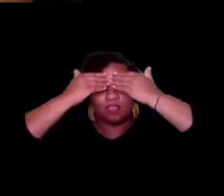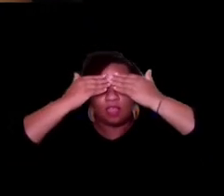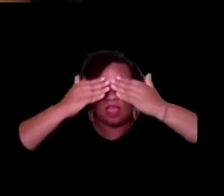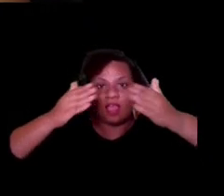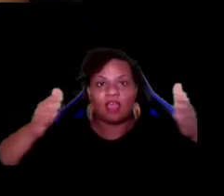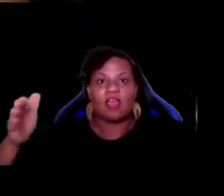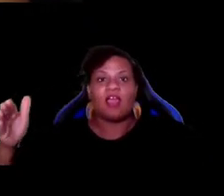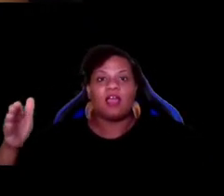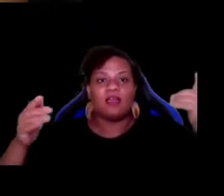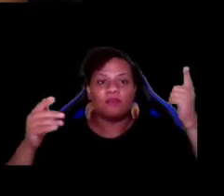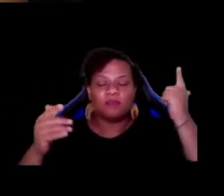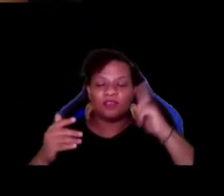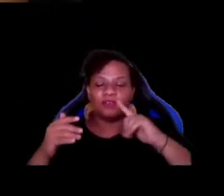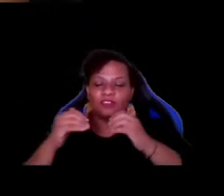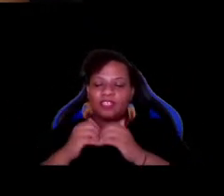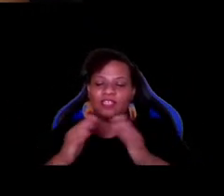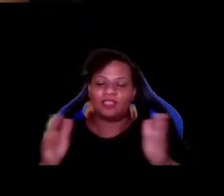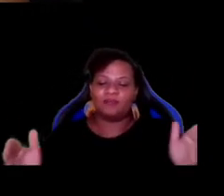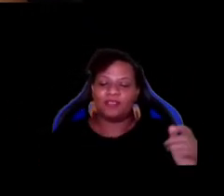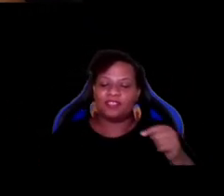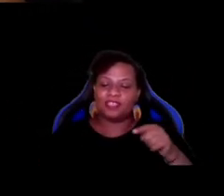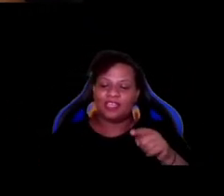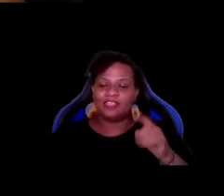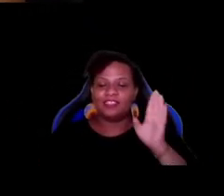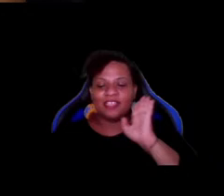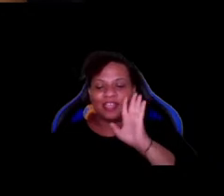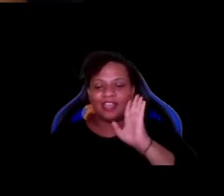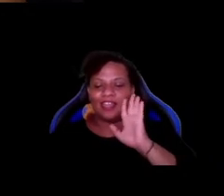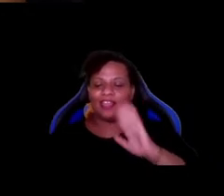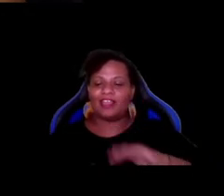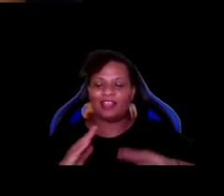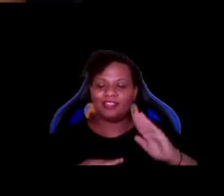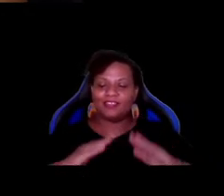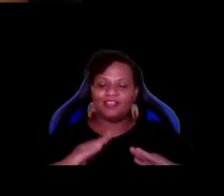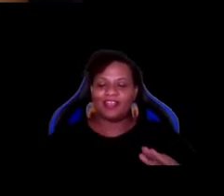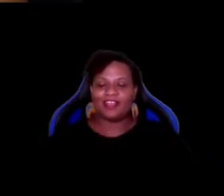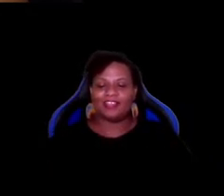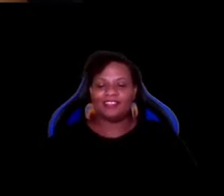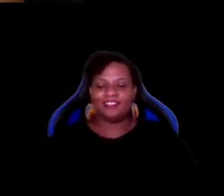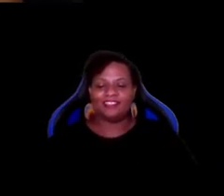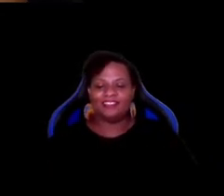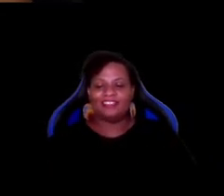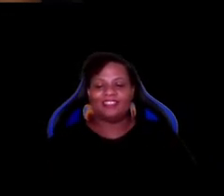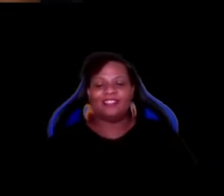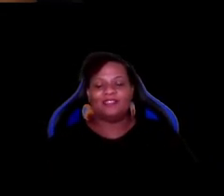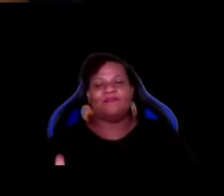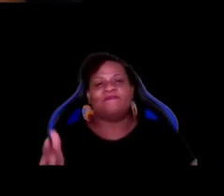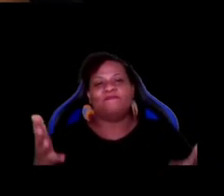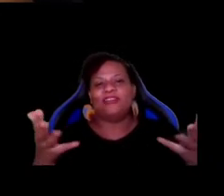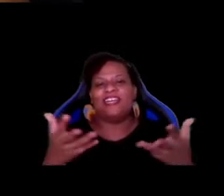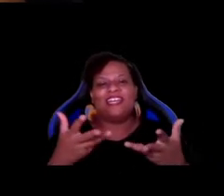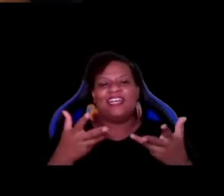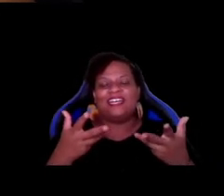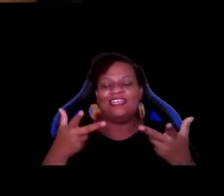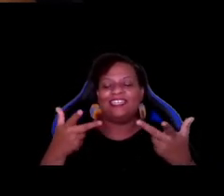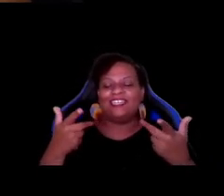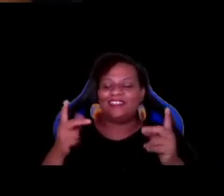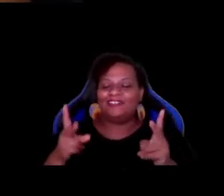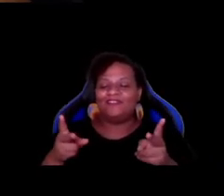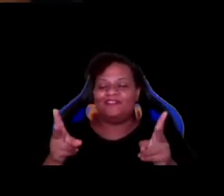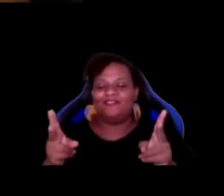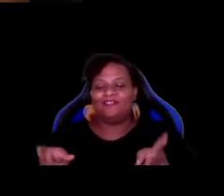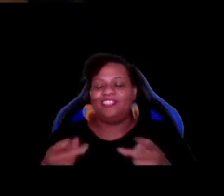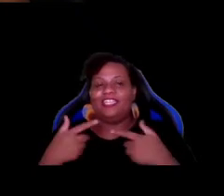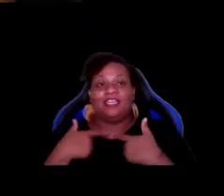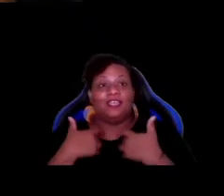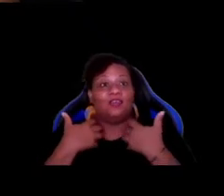Então, é isso que eu acho bacana de tocar percussão. Maravilha, mestre, assim, pô, eu não me canso